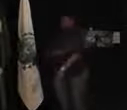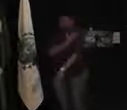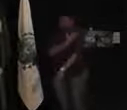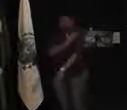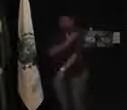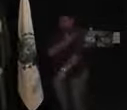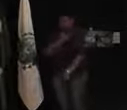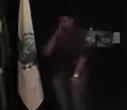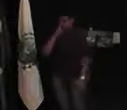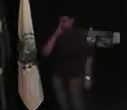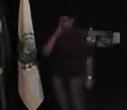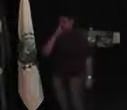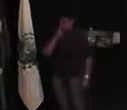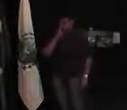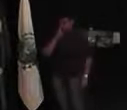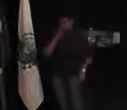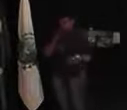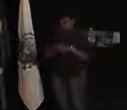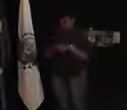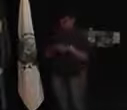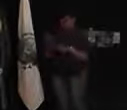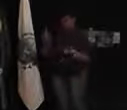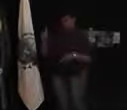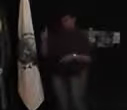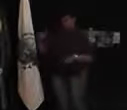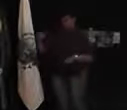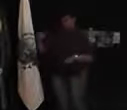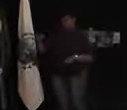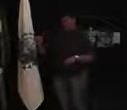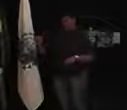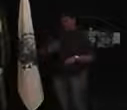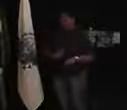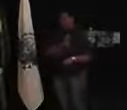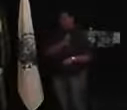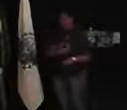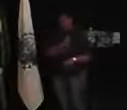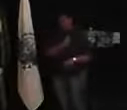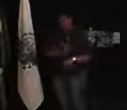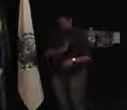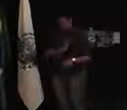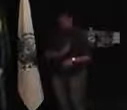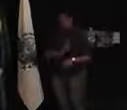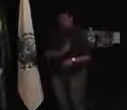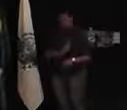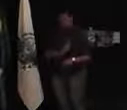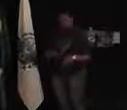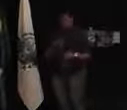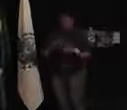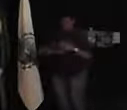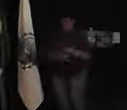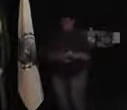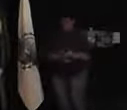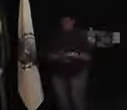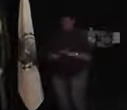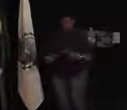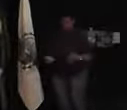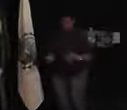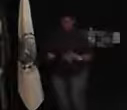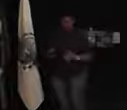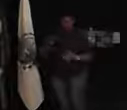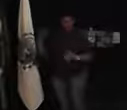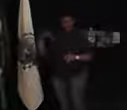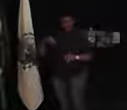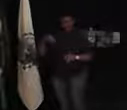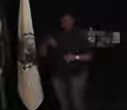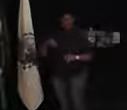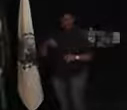um grande perigo também no funcionamento do TDA. Viver intensamente, né? Viver cada minuto como